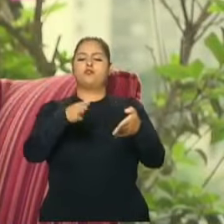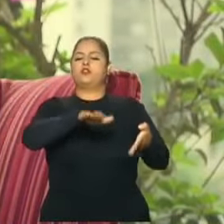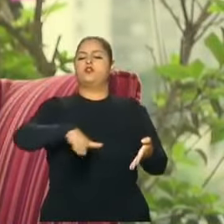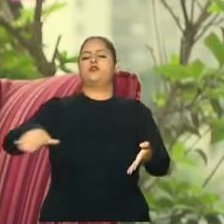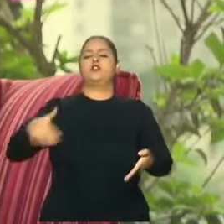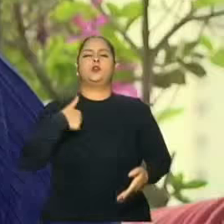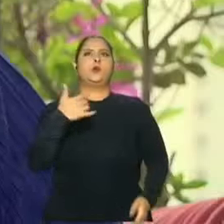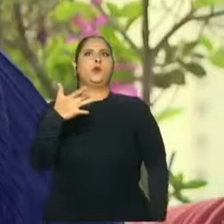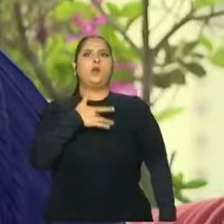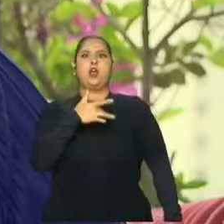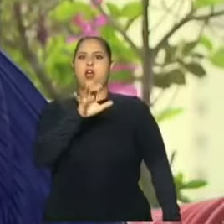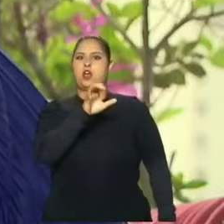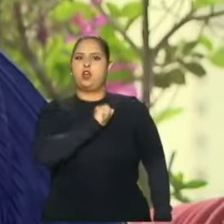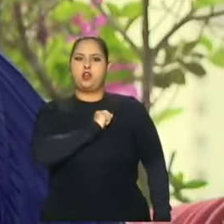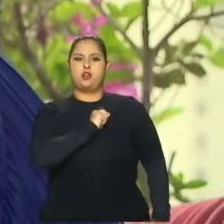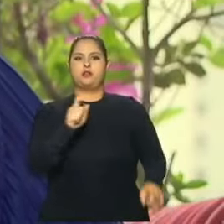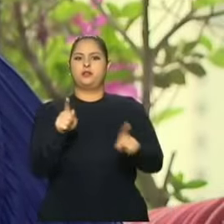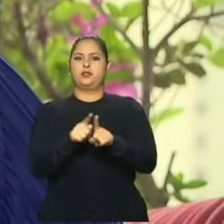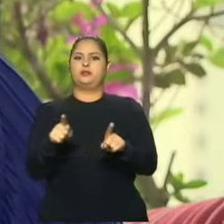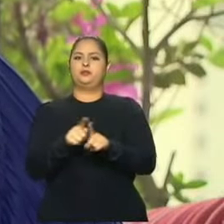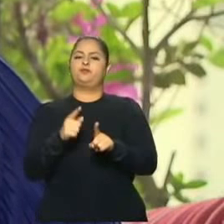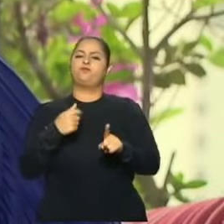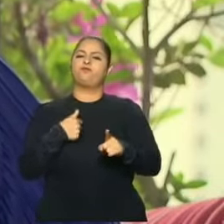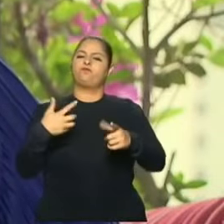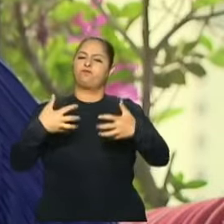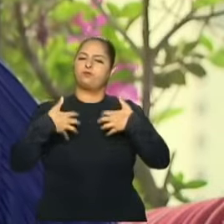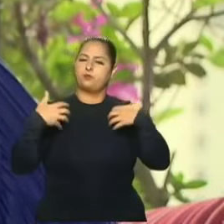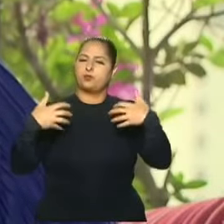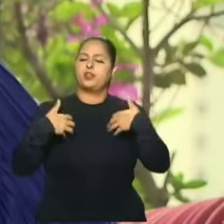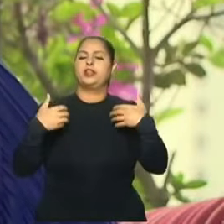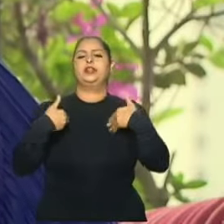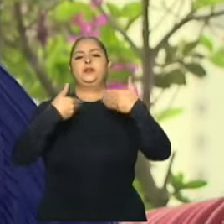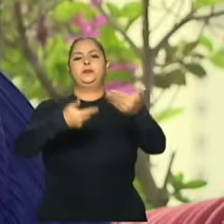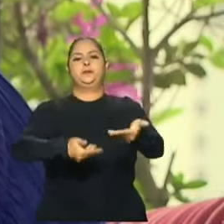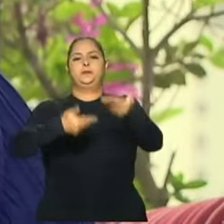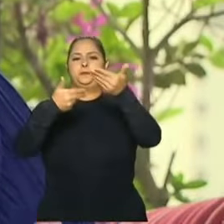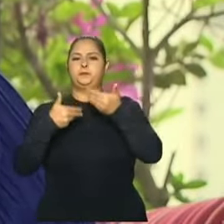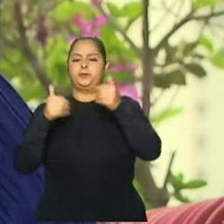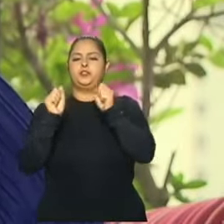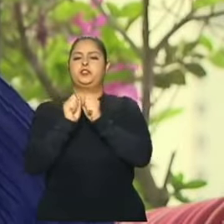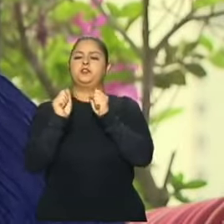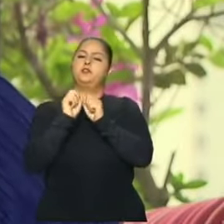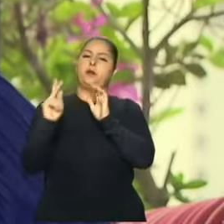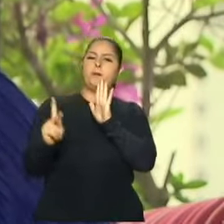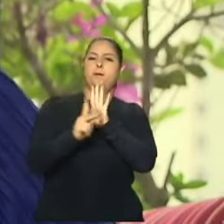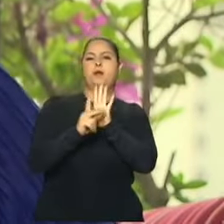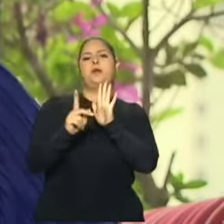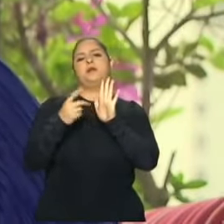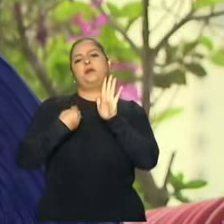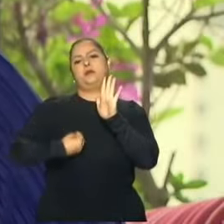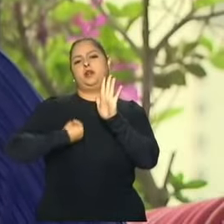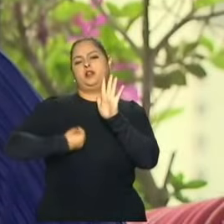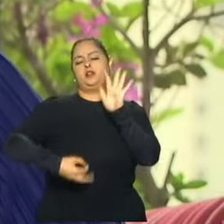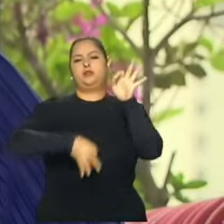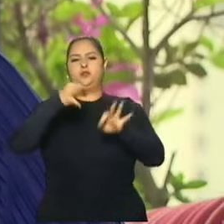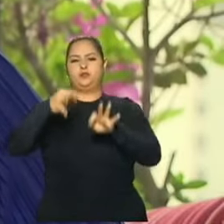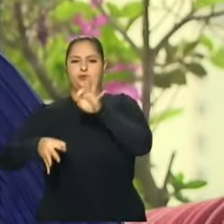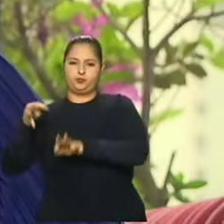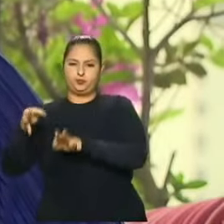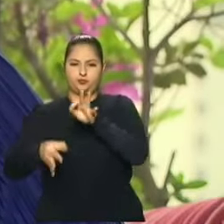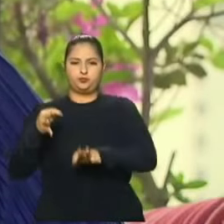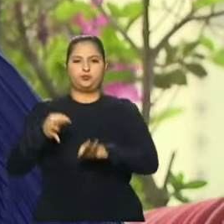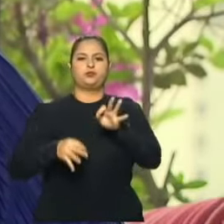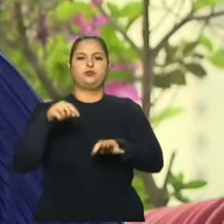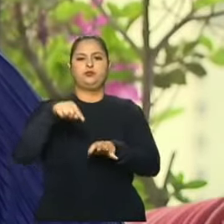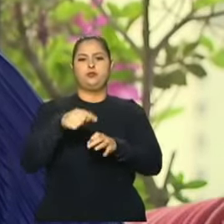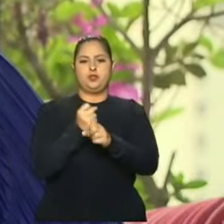de paixão. E eu estou muito feliz com o convite de fazer parte do júri.